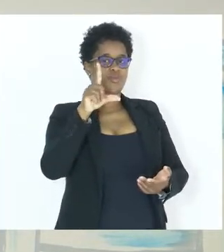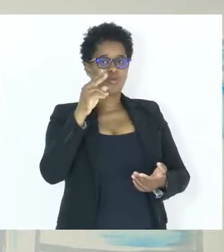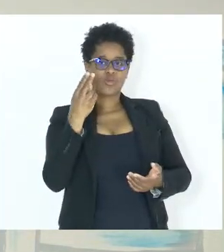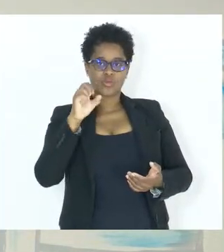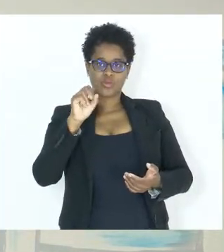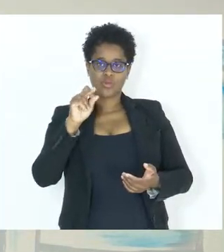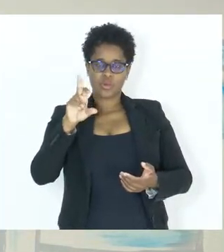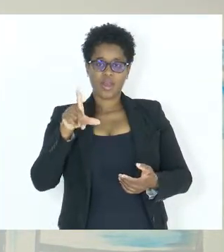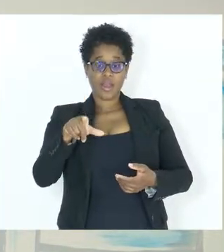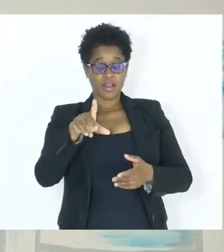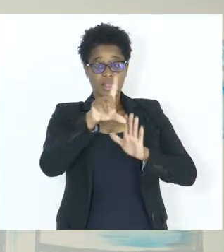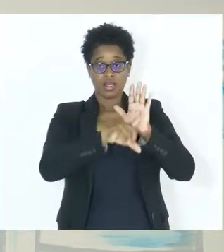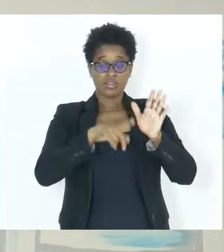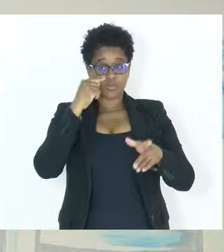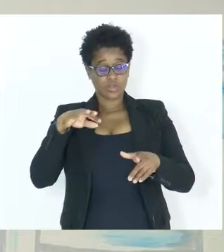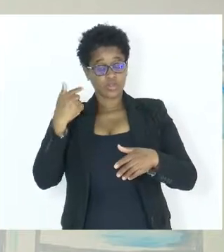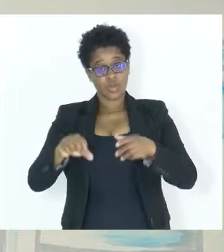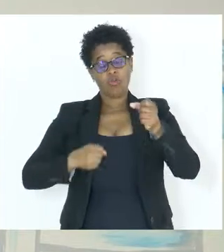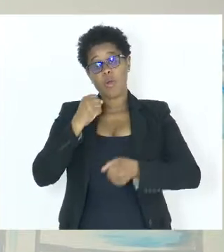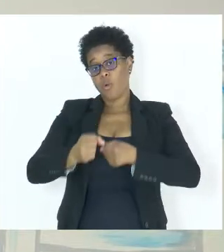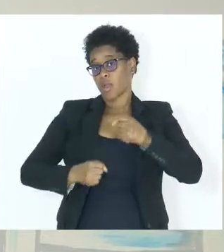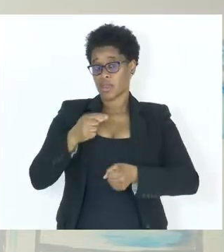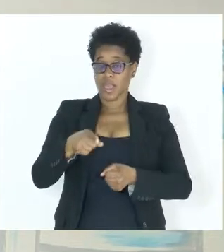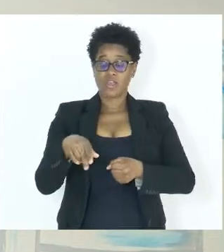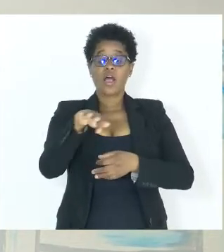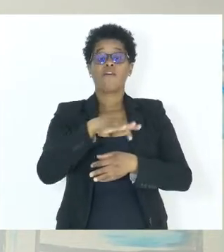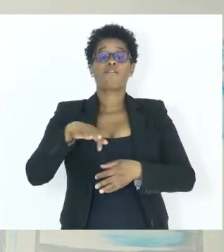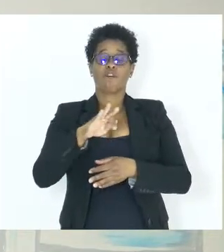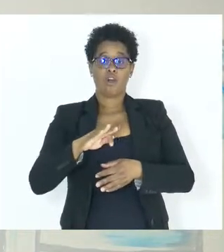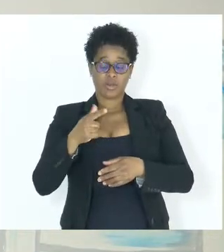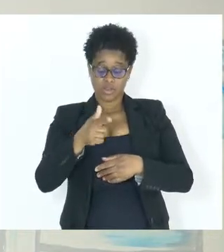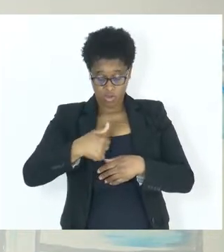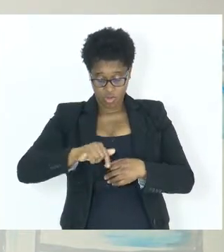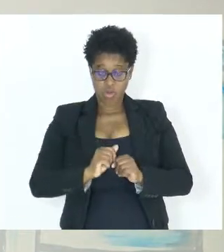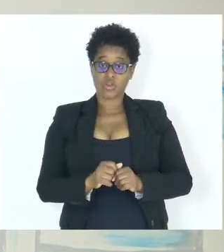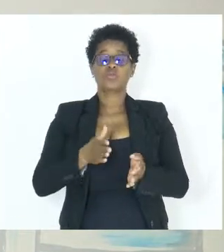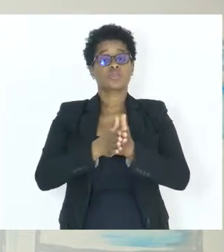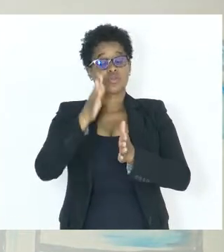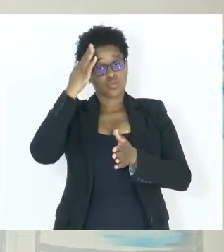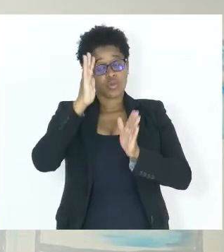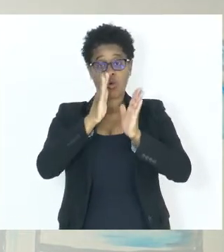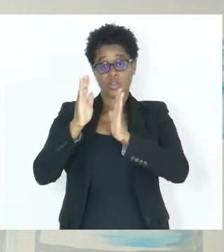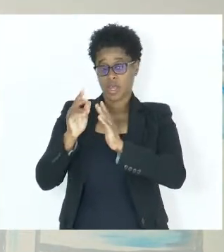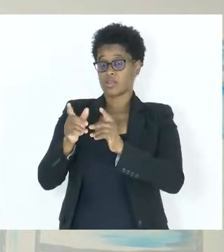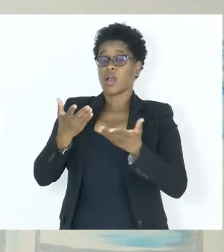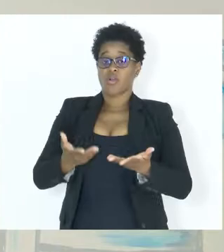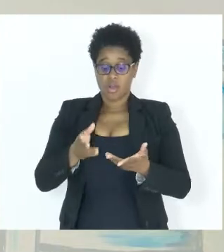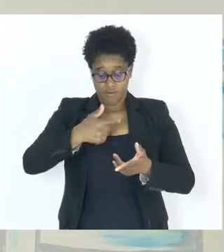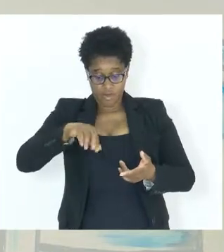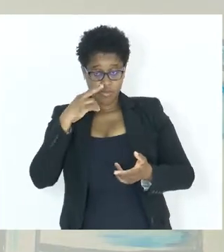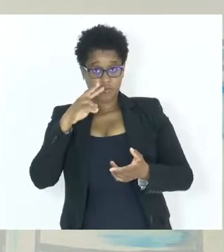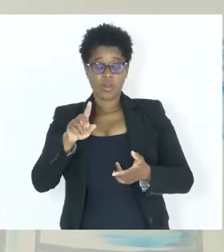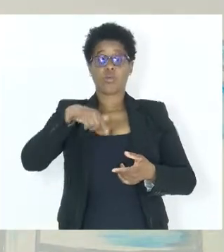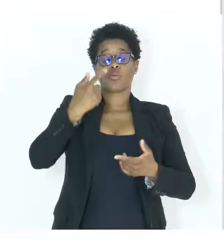os meninos estão numa corrida. É esta forma que nós utilizamos os números ordinais. Vamos ver